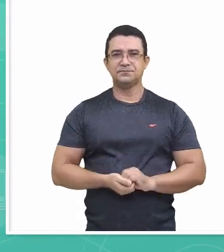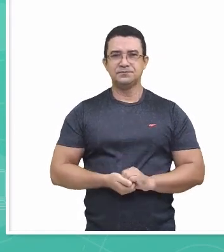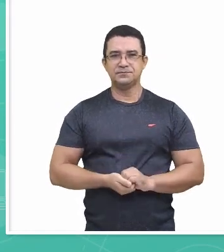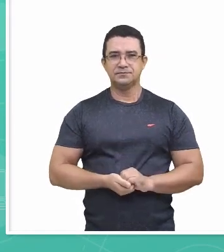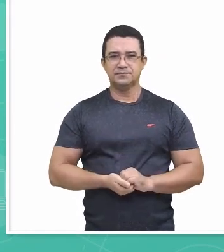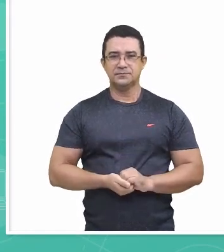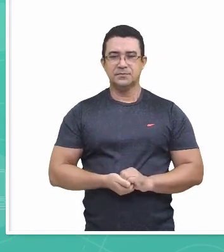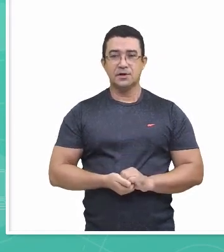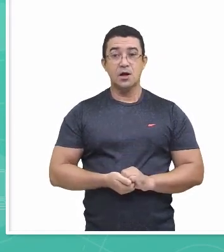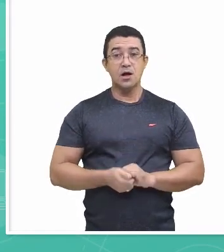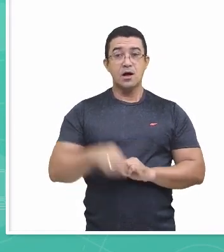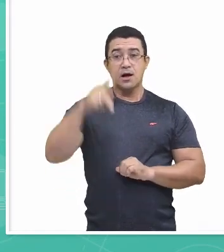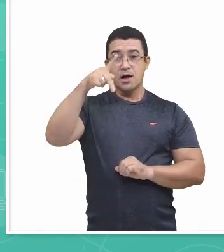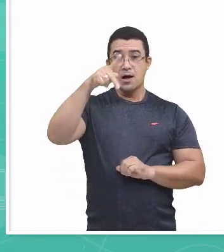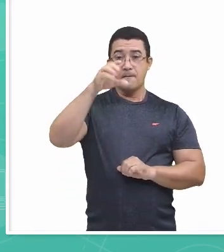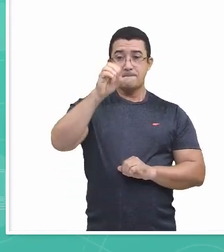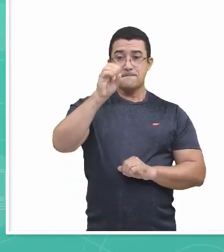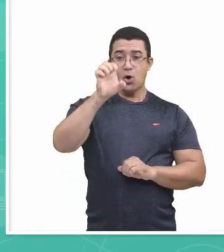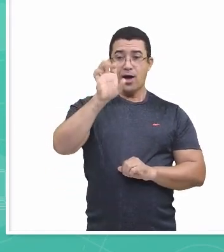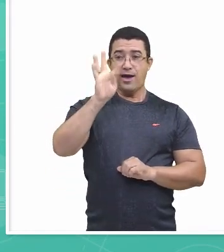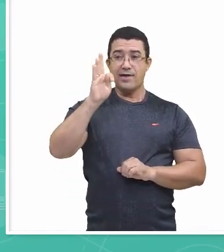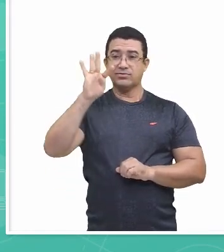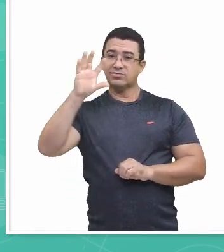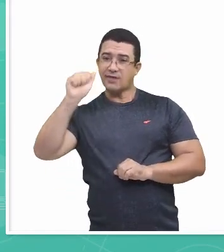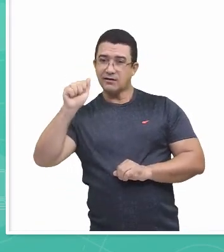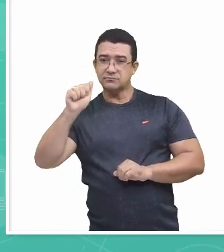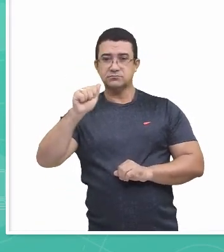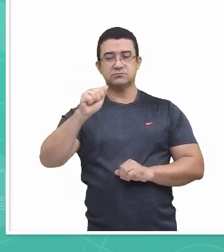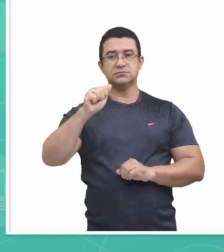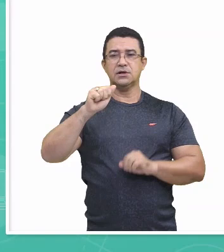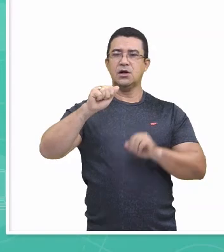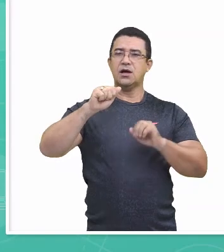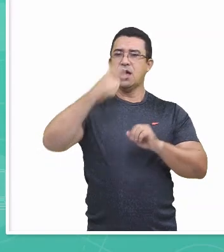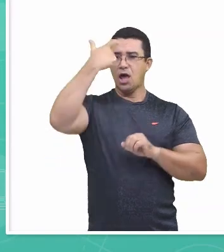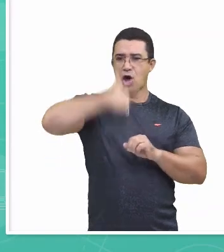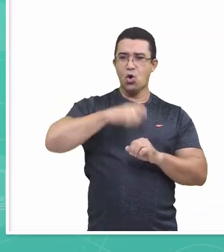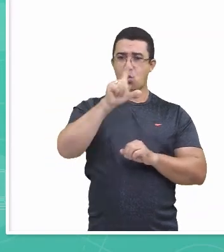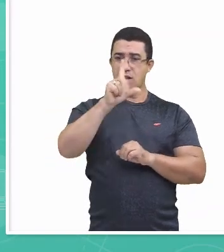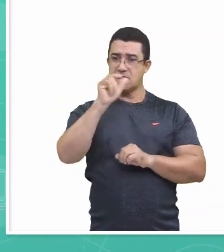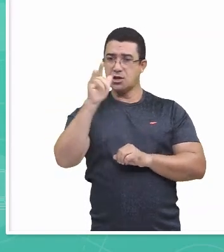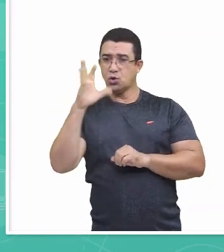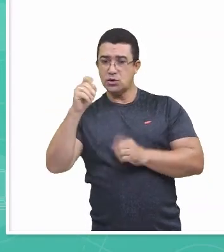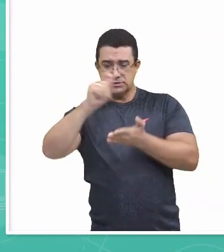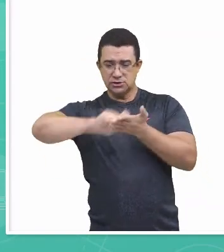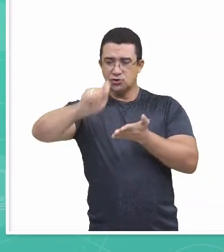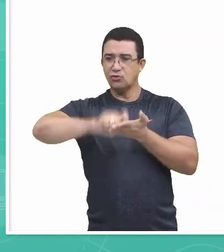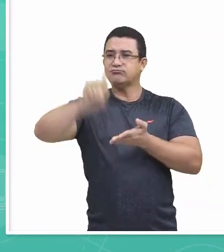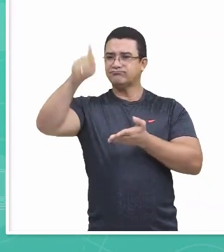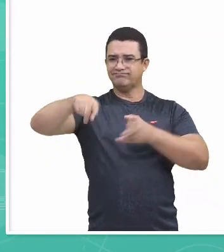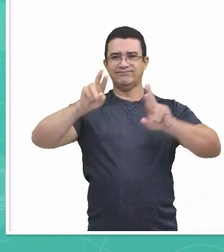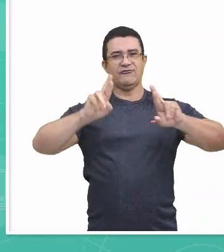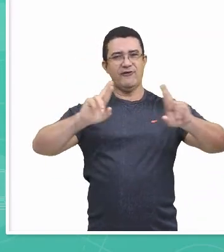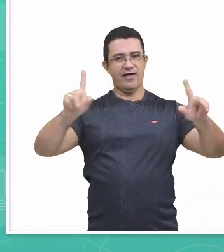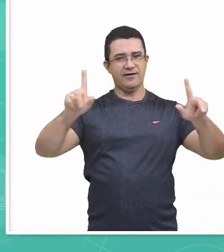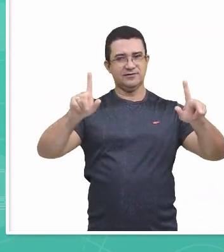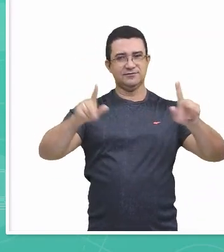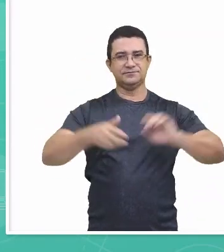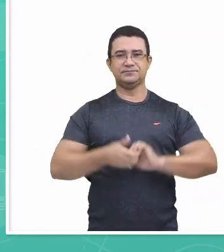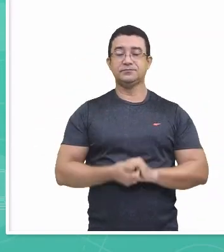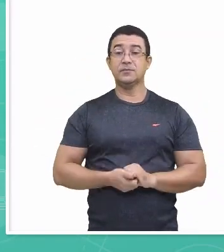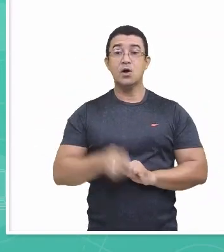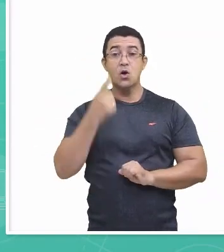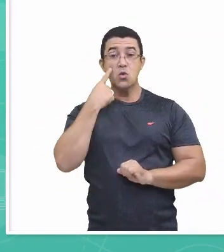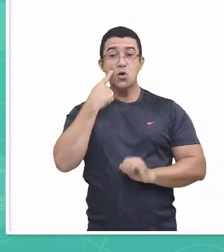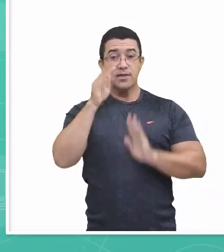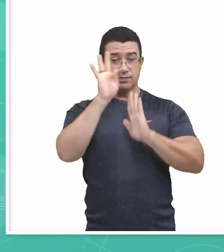O poeta é uma coisa, o escritor é uma coisa, o eu lírico é outro. Muito bem. Vamos agora observar um texto,